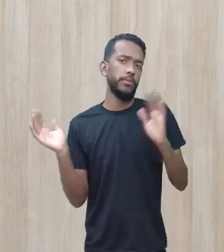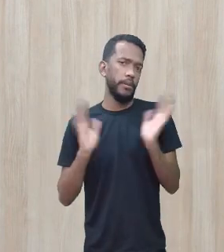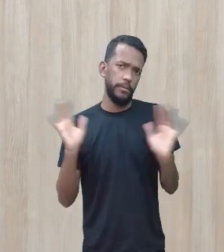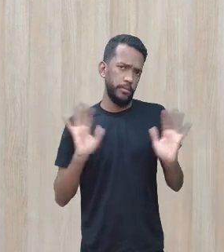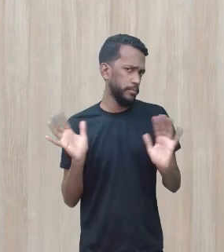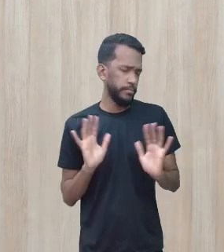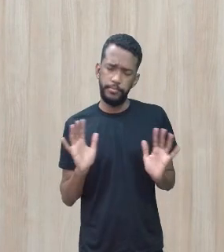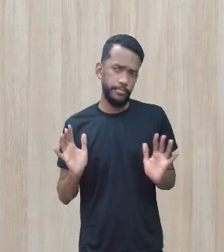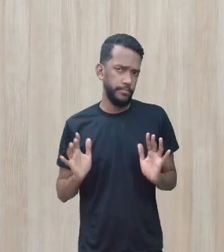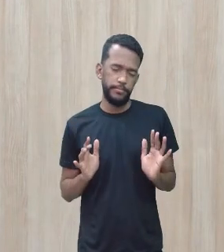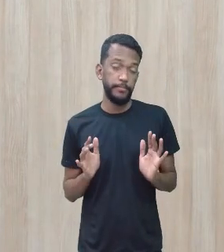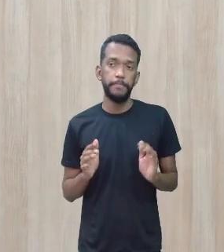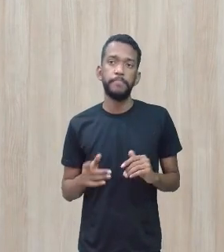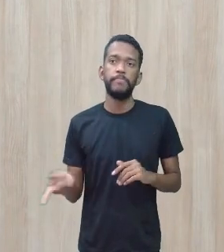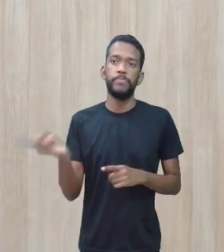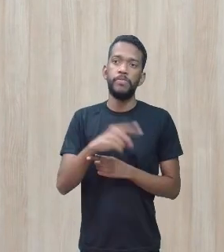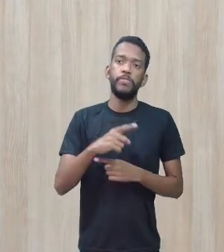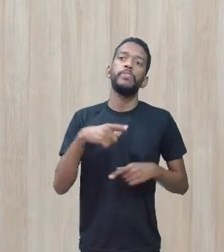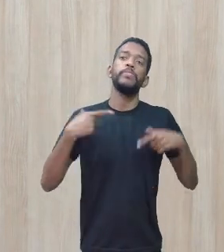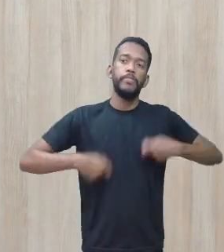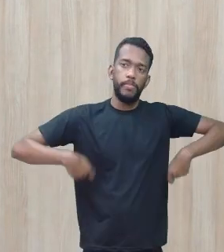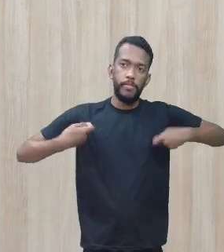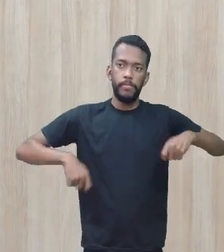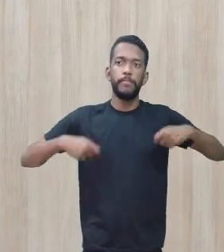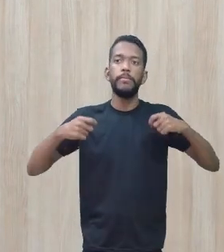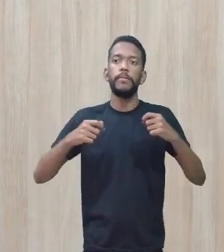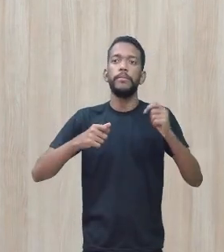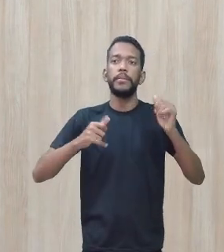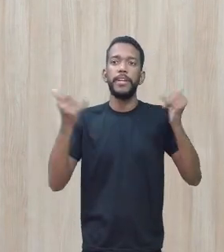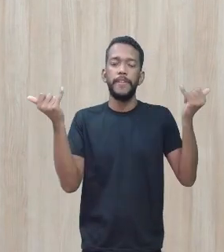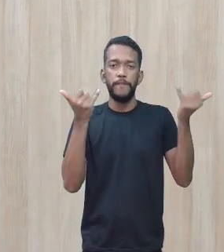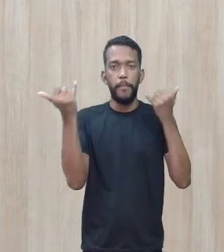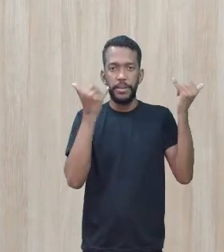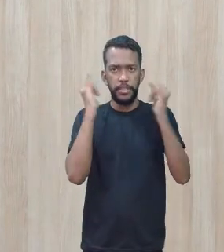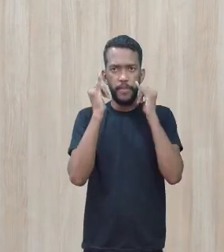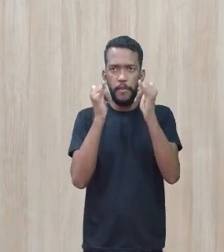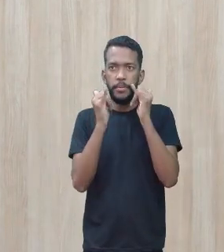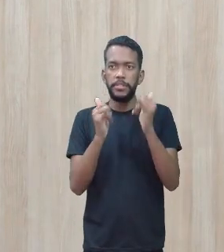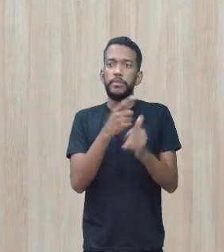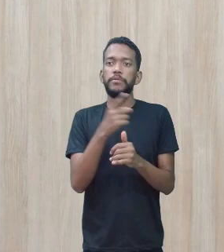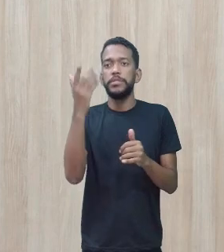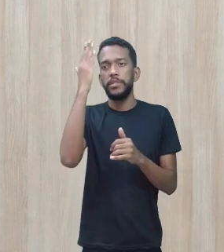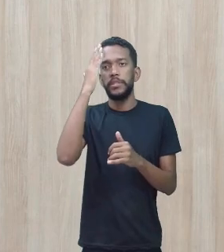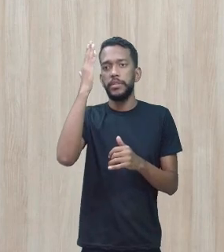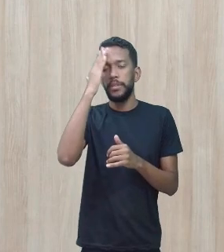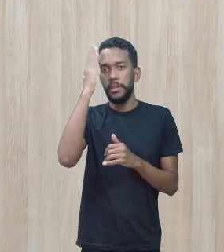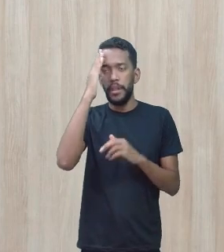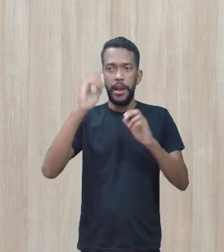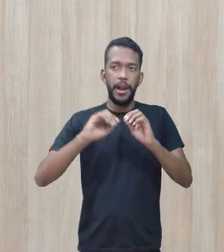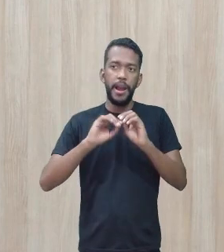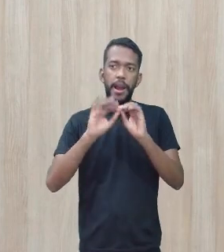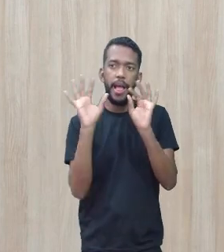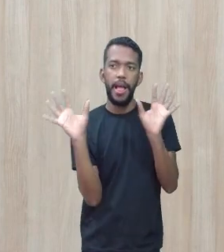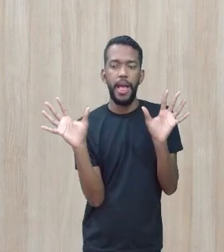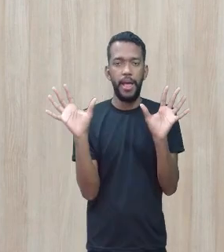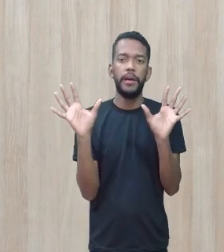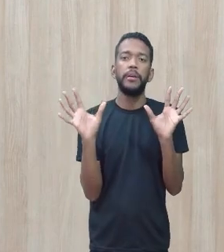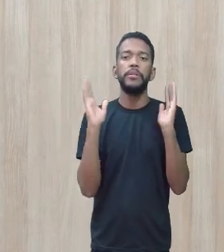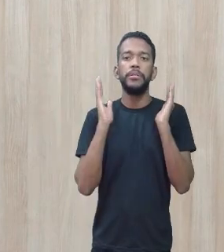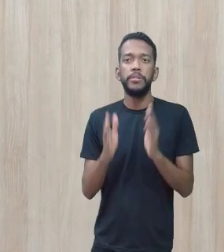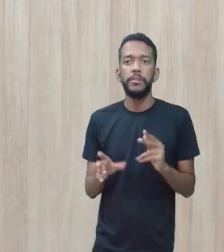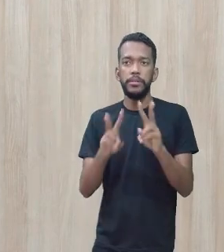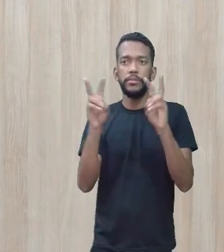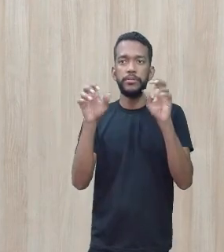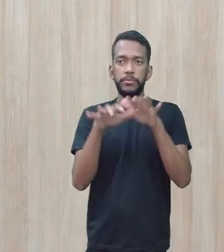isso. Aqui eu tinha a necessidade de passar muitas informações para que você conseguisse ter uma visão clara